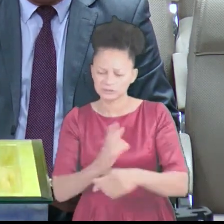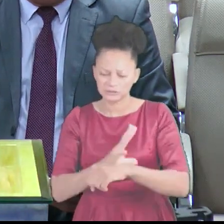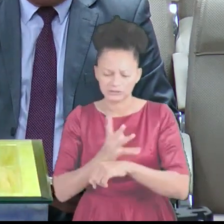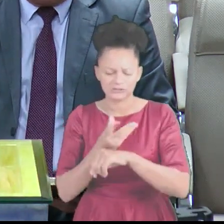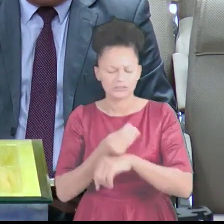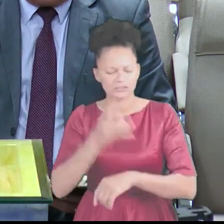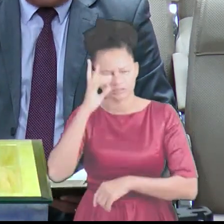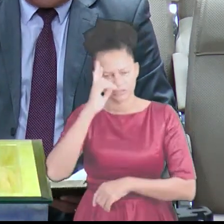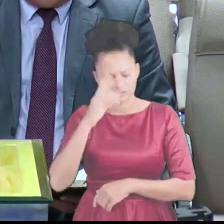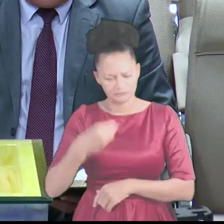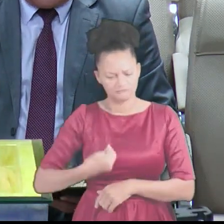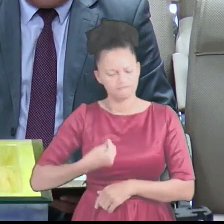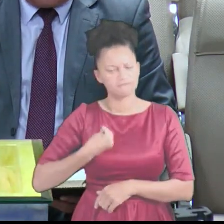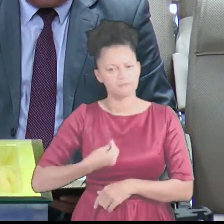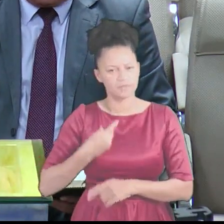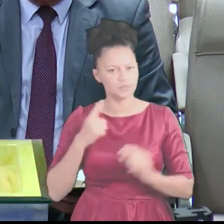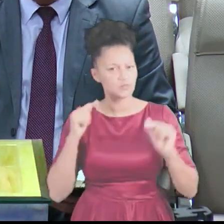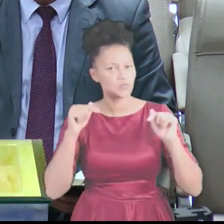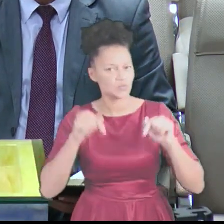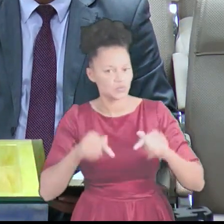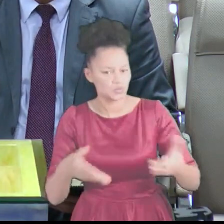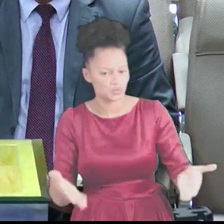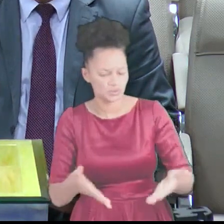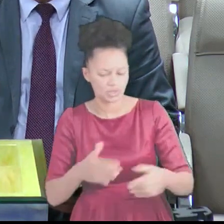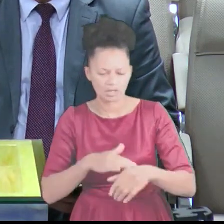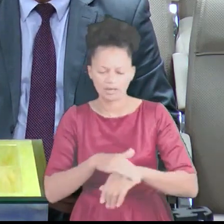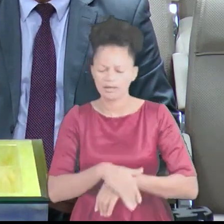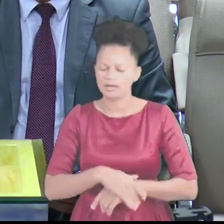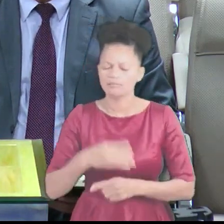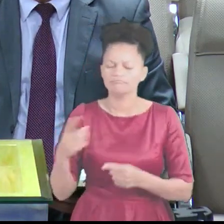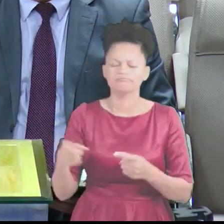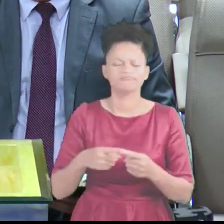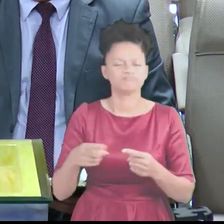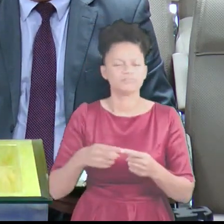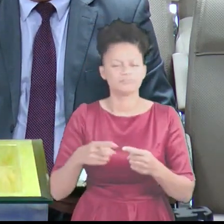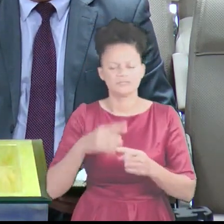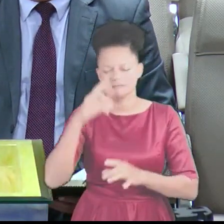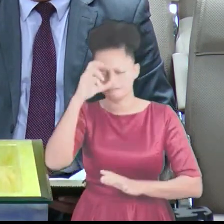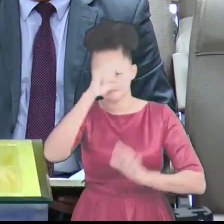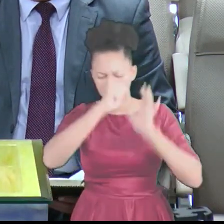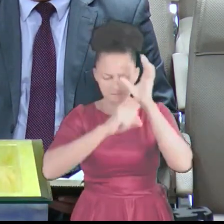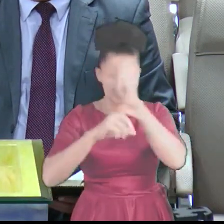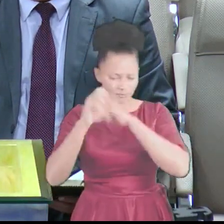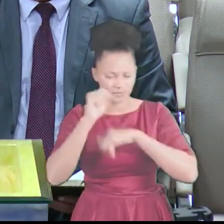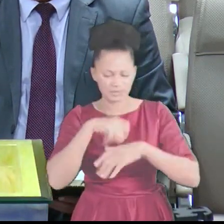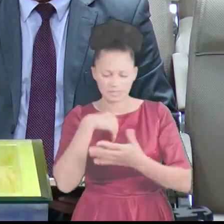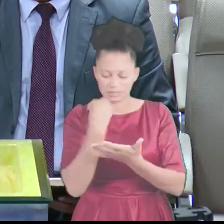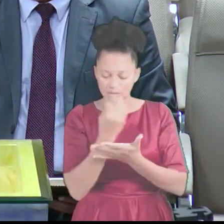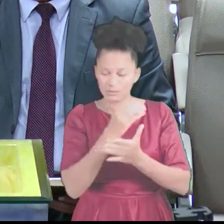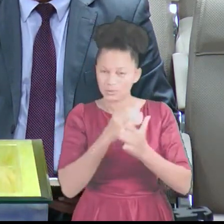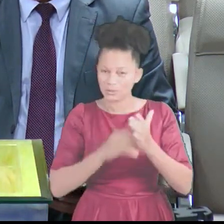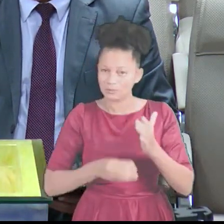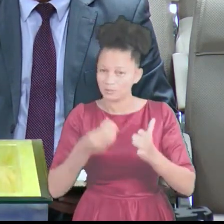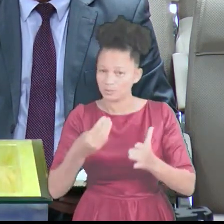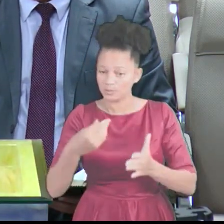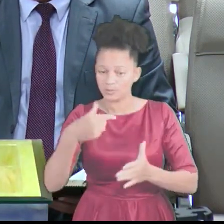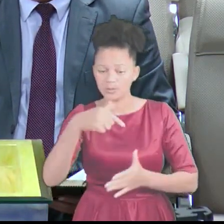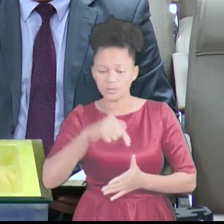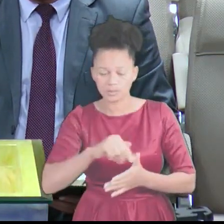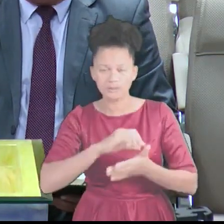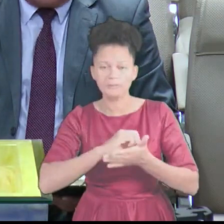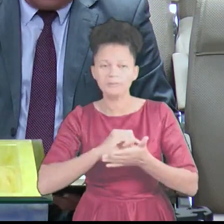aqui presente esta noite. E a primeira lição que eu tiro deste capítulo 37 está